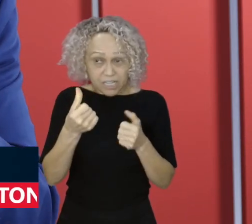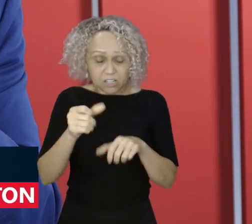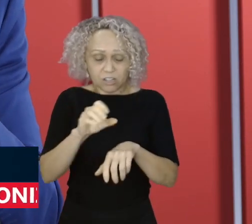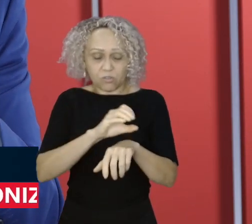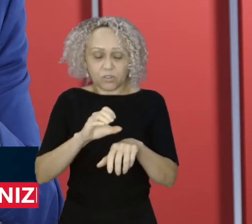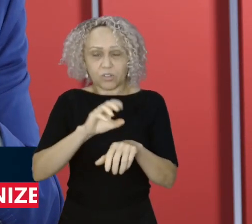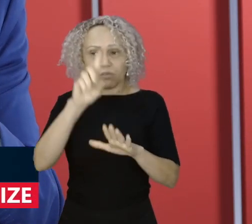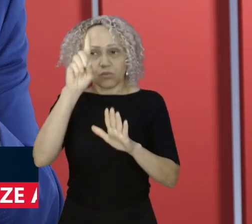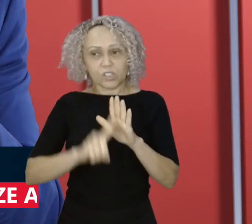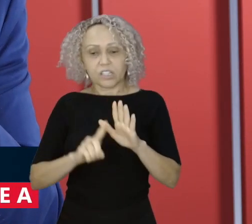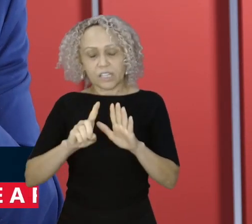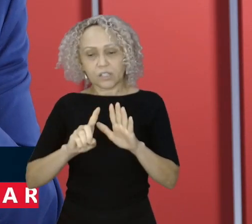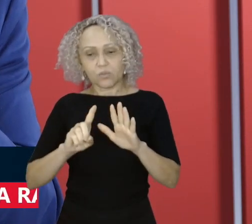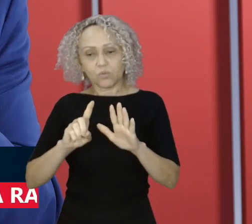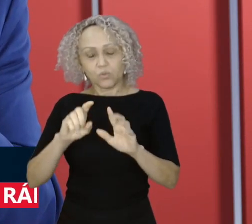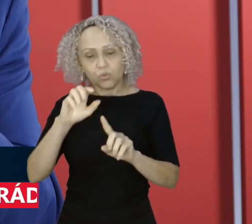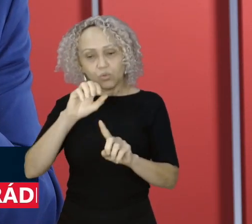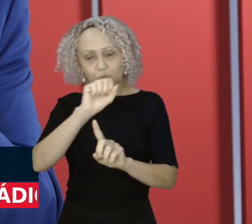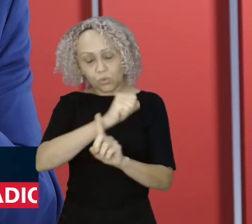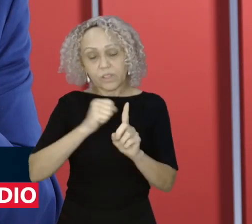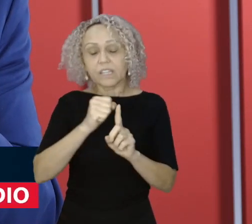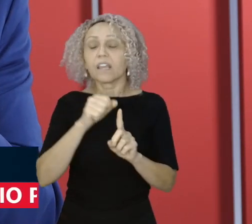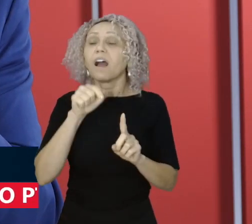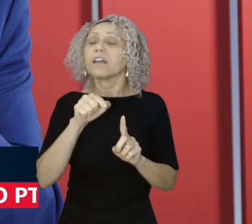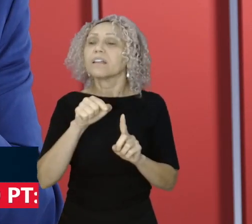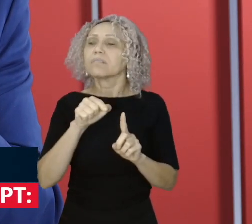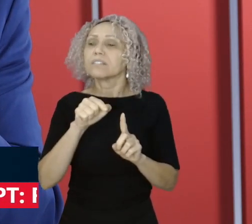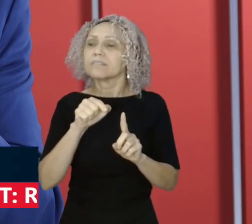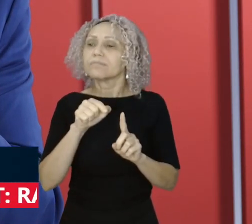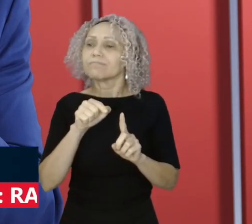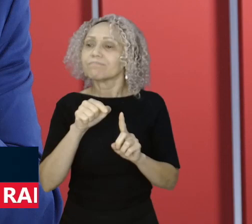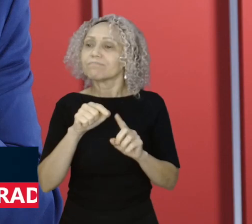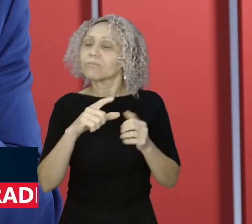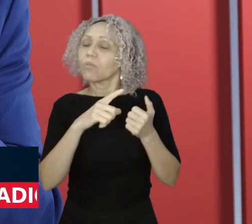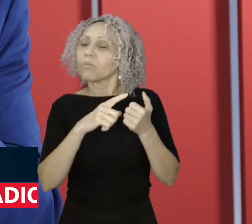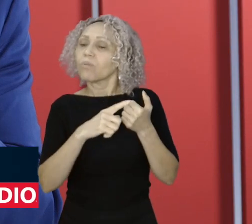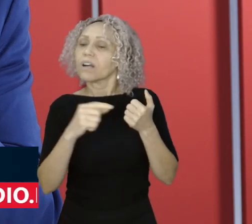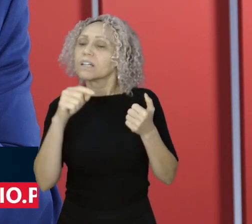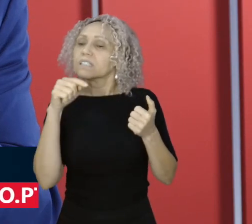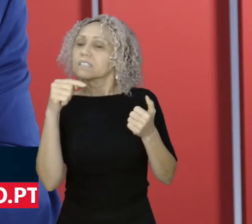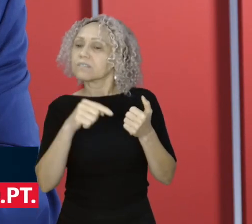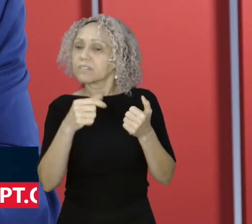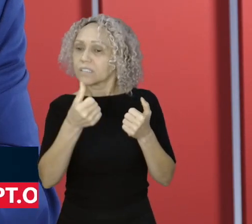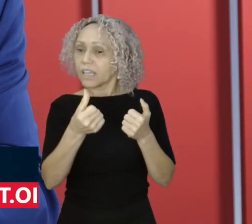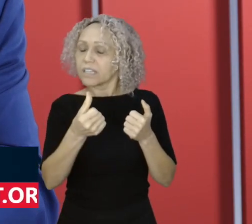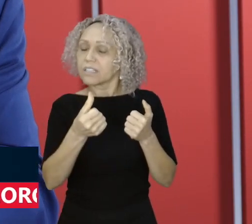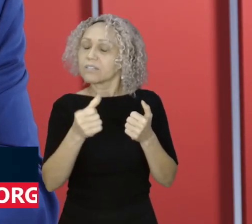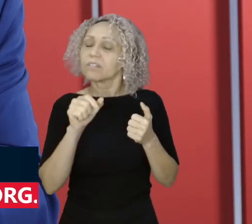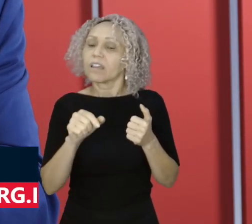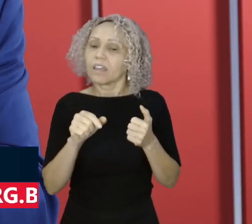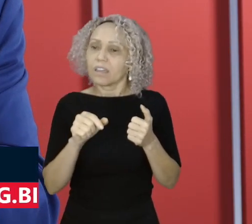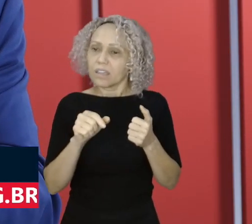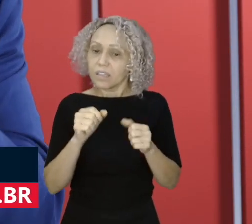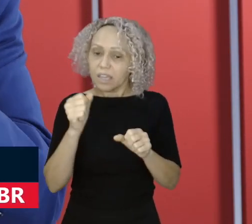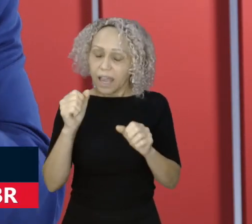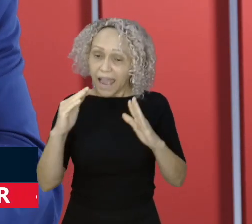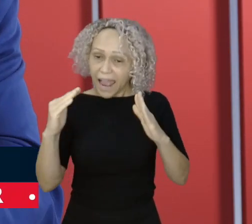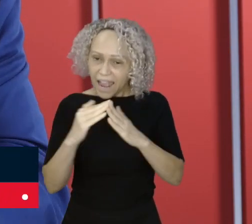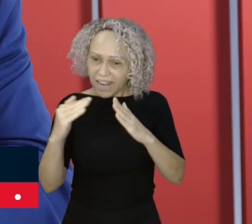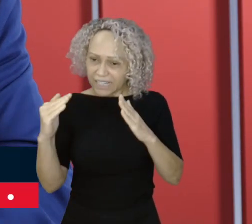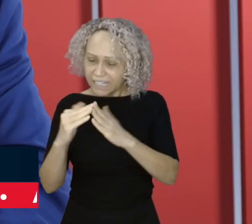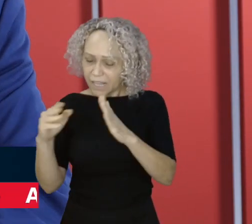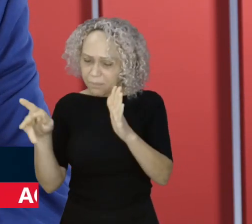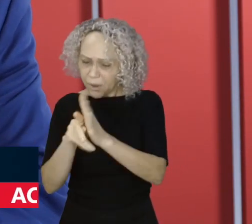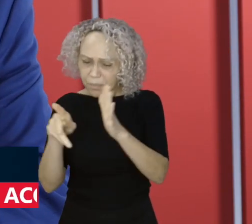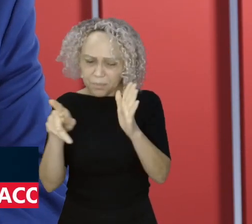sociais, e essa moradia, ela precisa, de certa forma, ser bancada pelo Estado de maneira